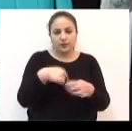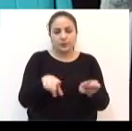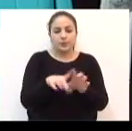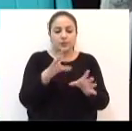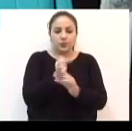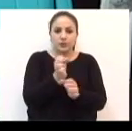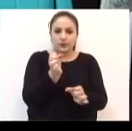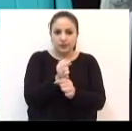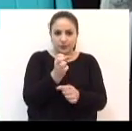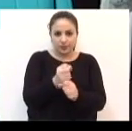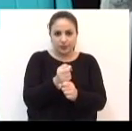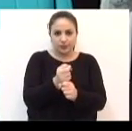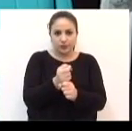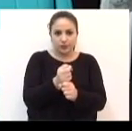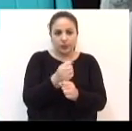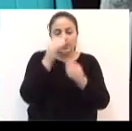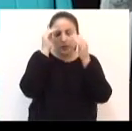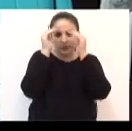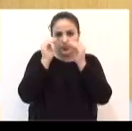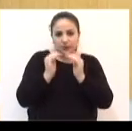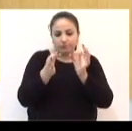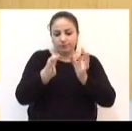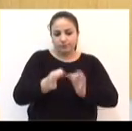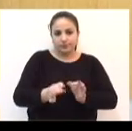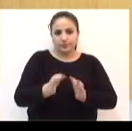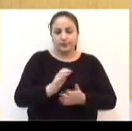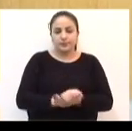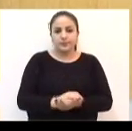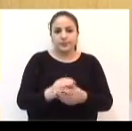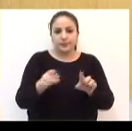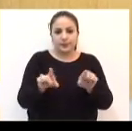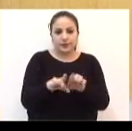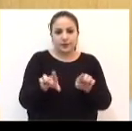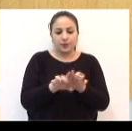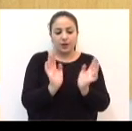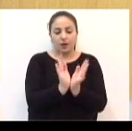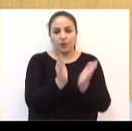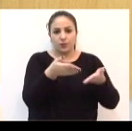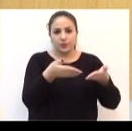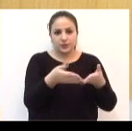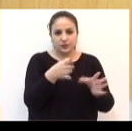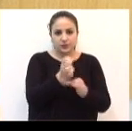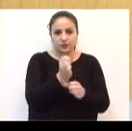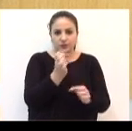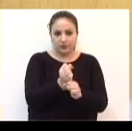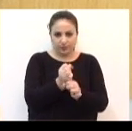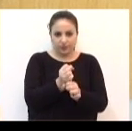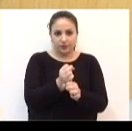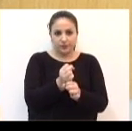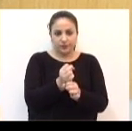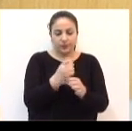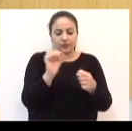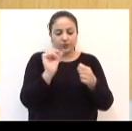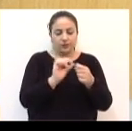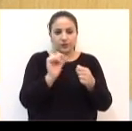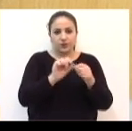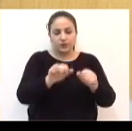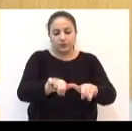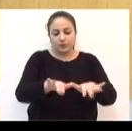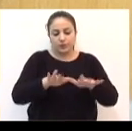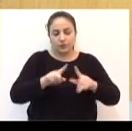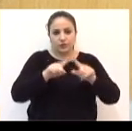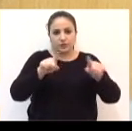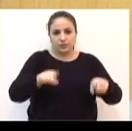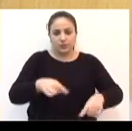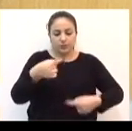orçamento cumprido corretamente. Além disso, a Comissão de Orçamento e Tomada de Contas realizou uma audiência pública